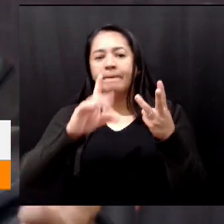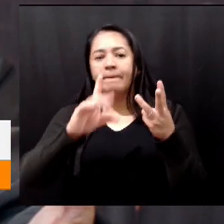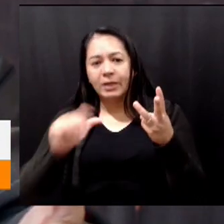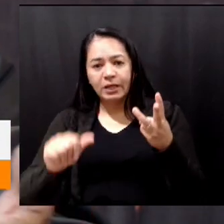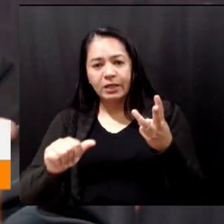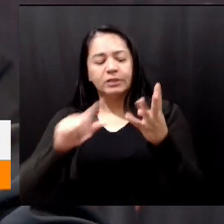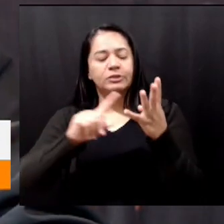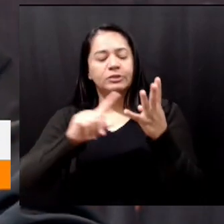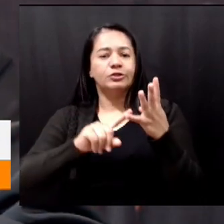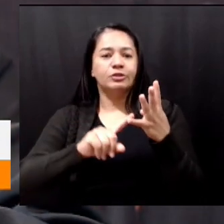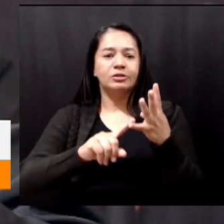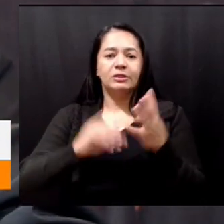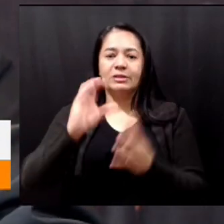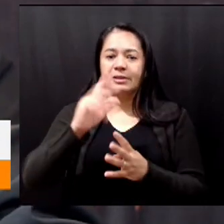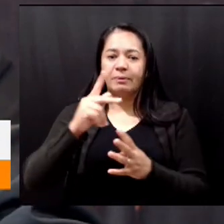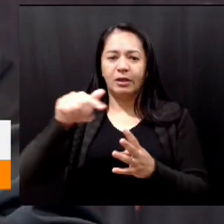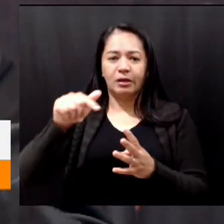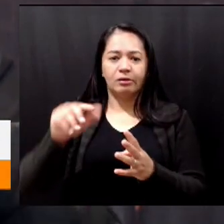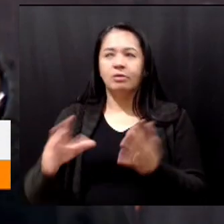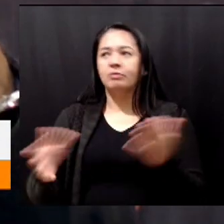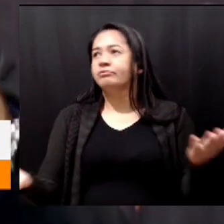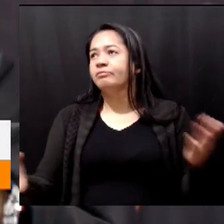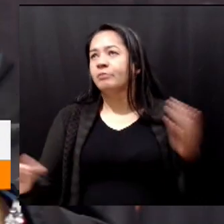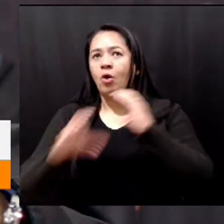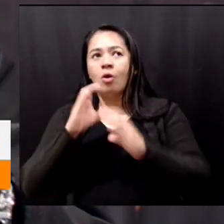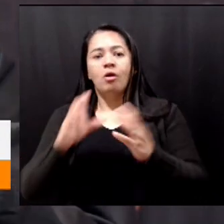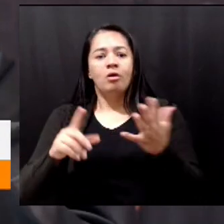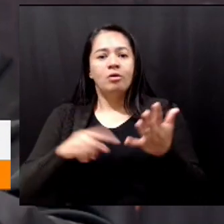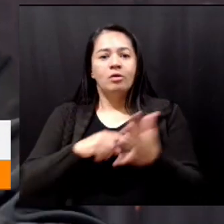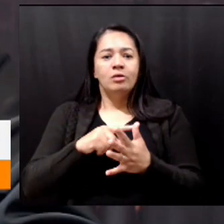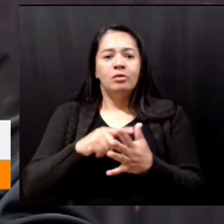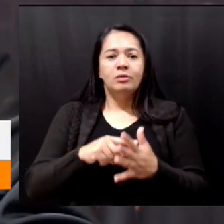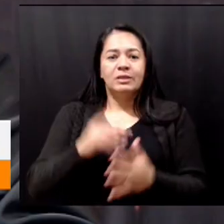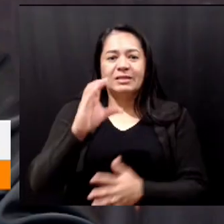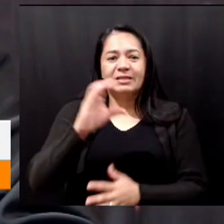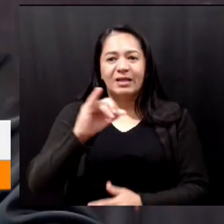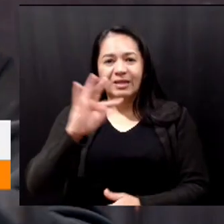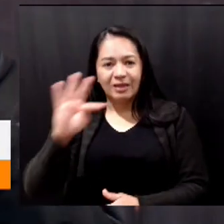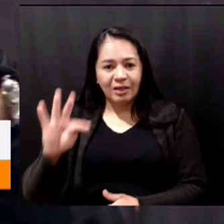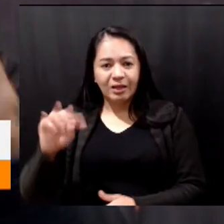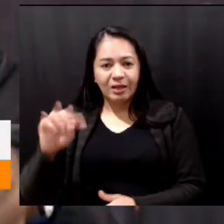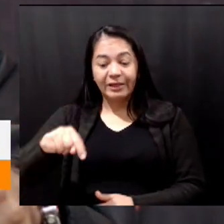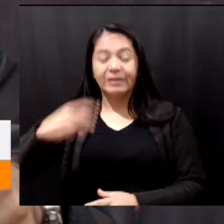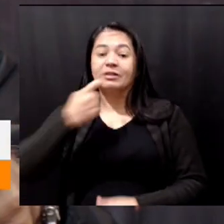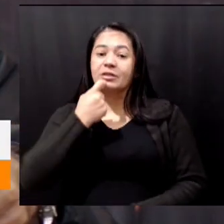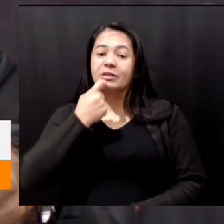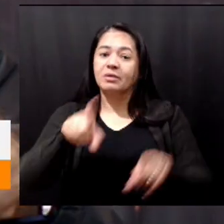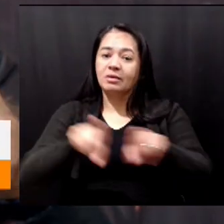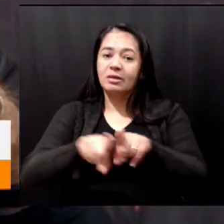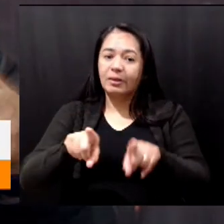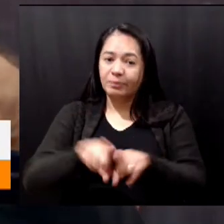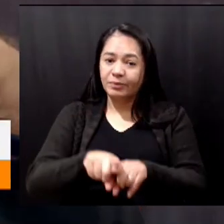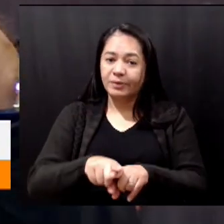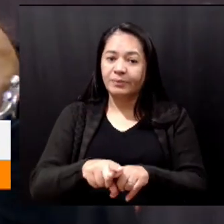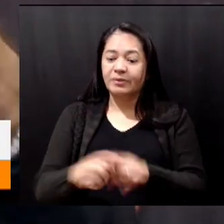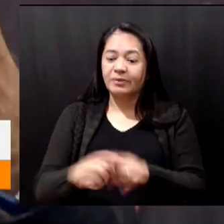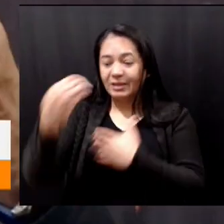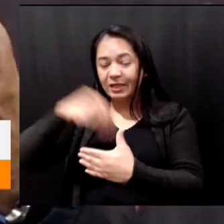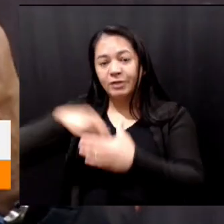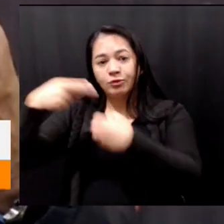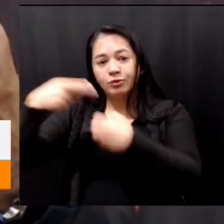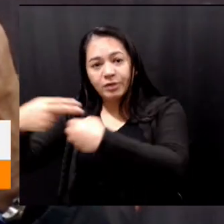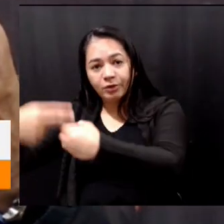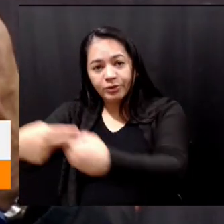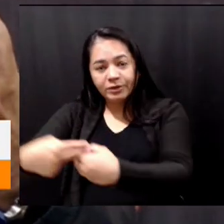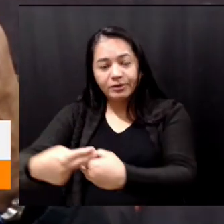comunicações óticas para o mundo. Estou falando de uma CIT, que é daqui de Campinas, também incubada na Unicamp, ficou lá no Polis do CPQD e agora fez